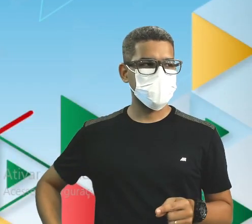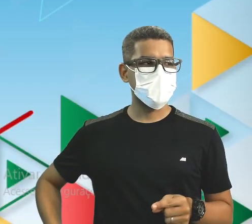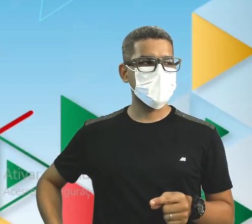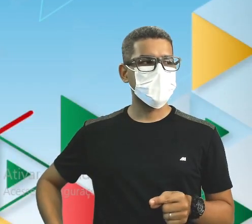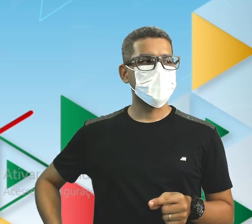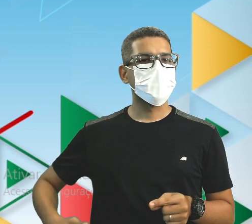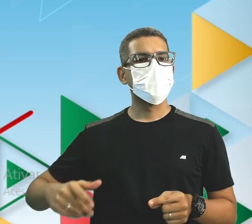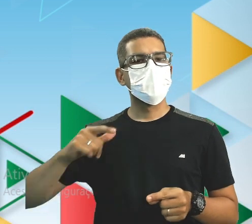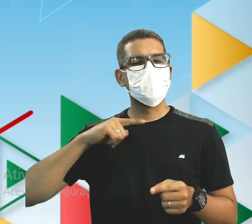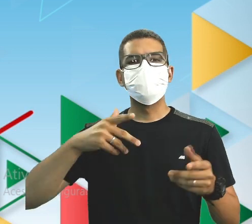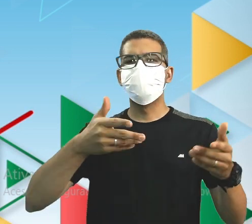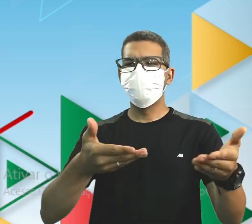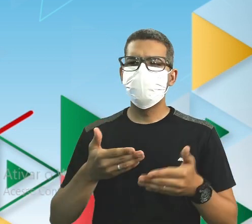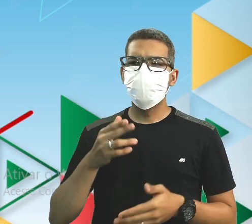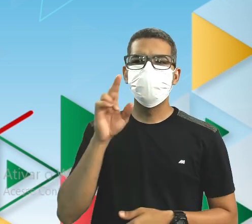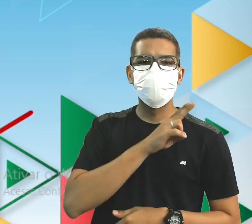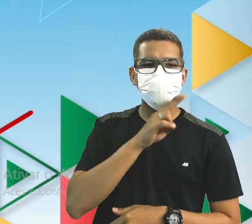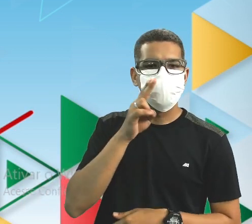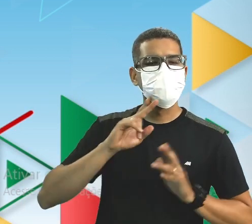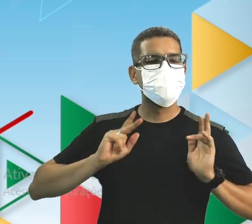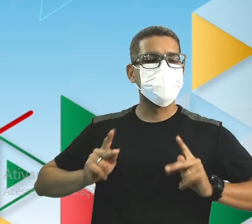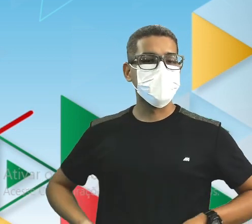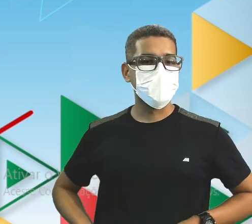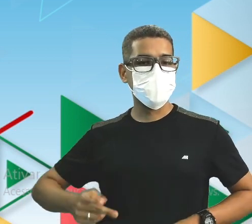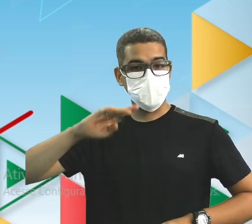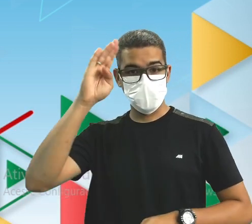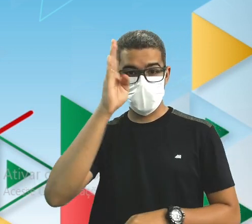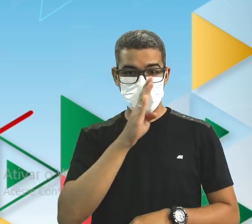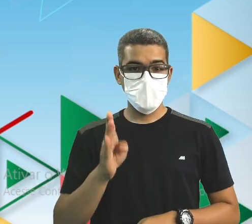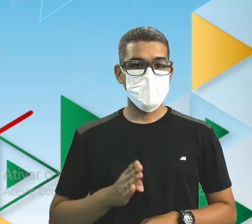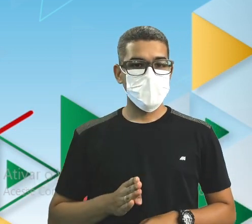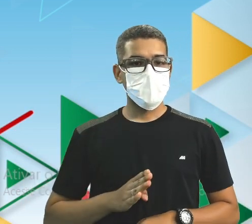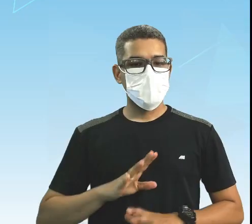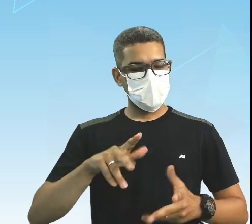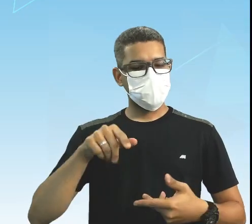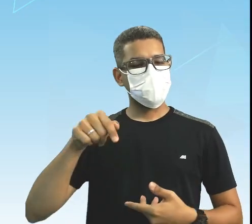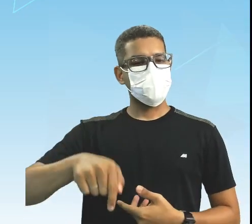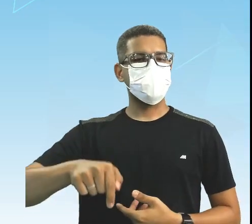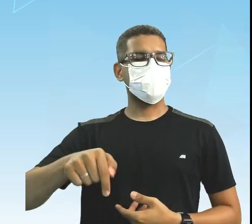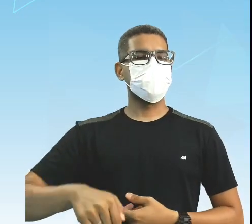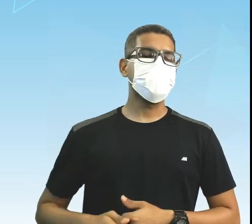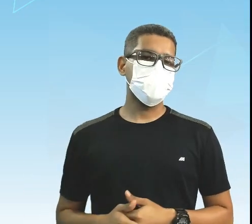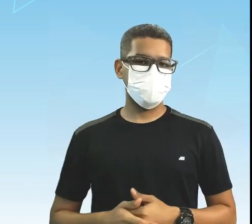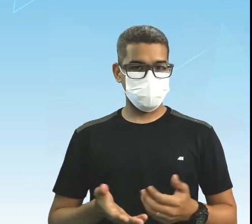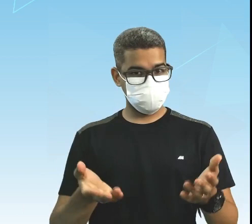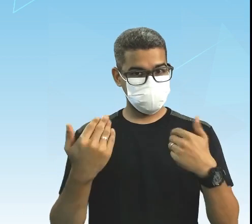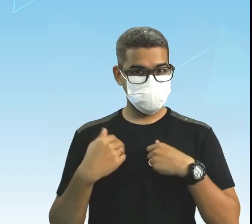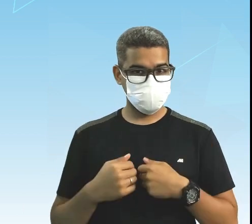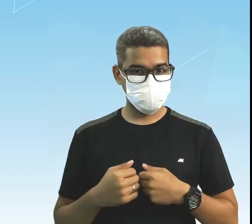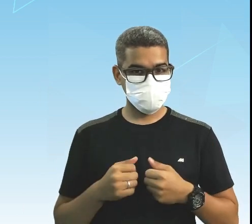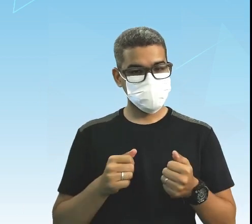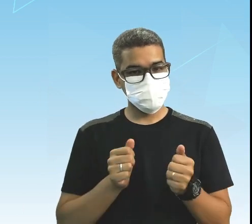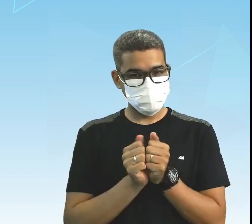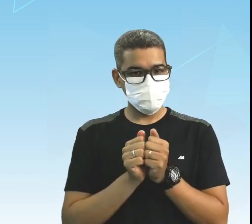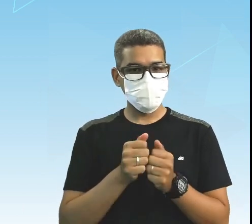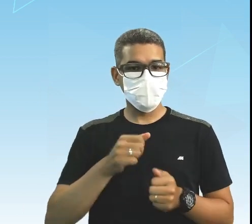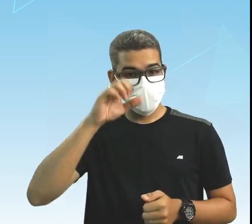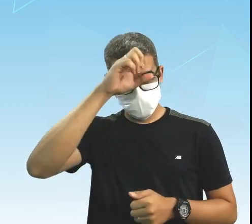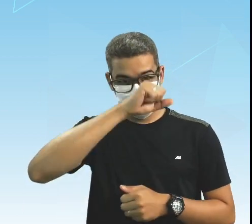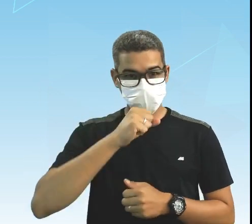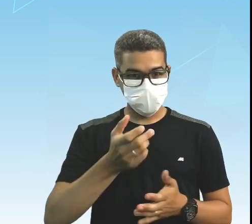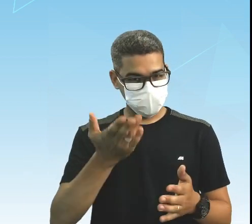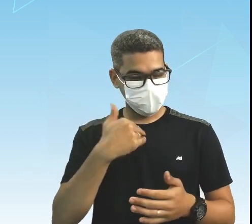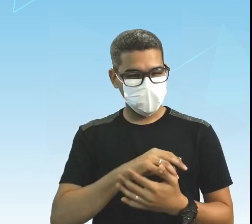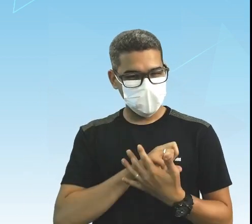atender exigências populacionais do Brasil no mundo de hoje, no contemporâneo. Bora lá, se vai saber? Vamos junto,